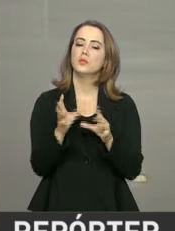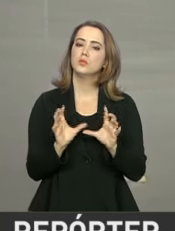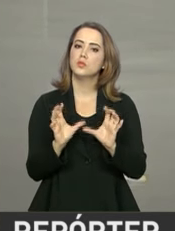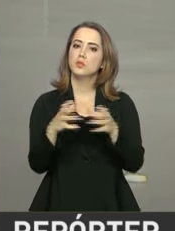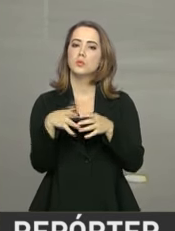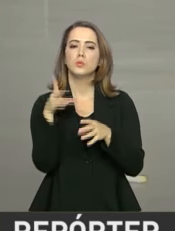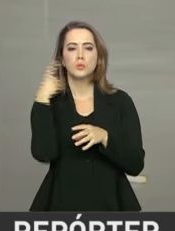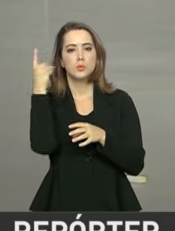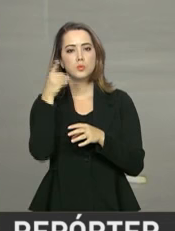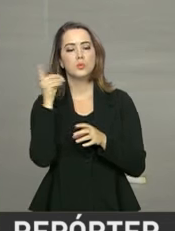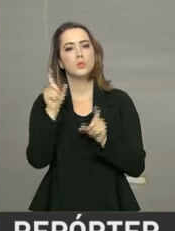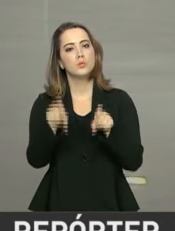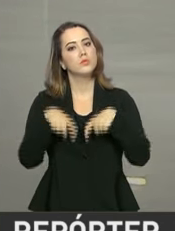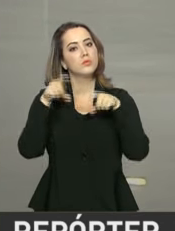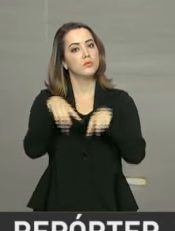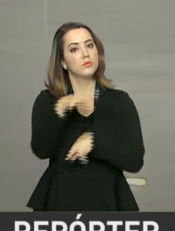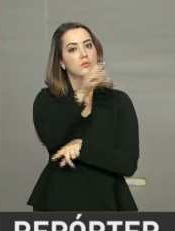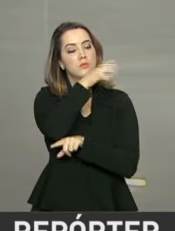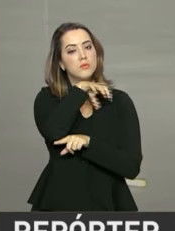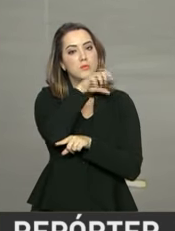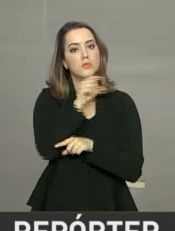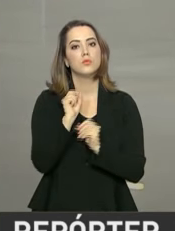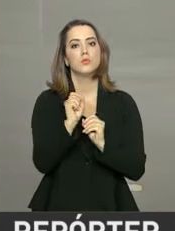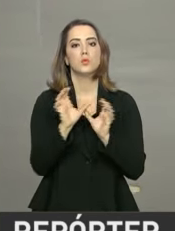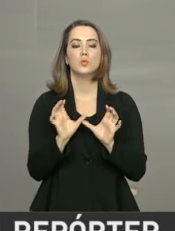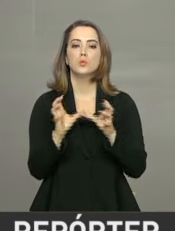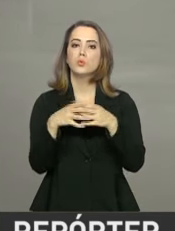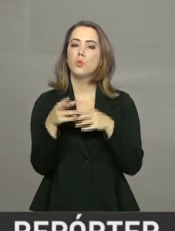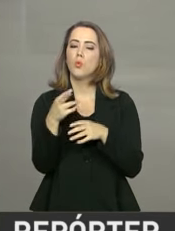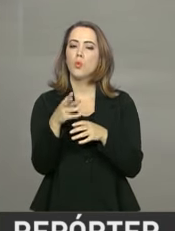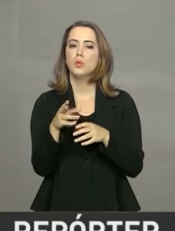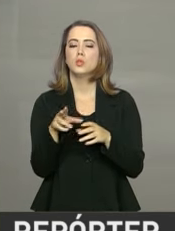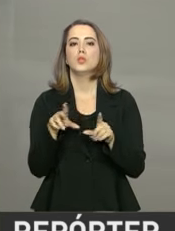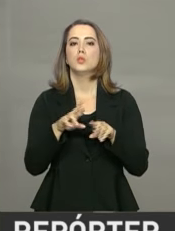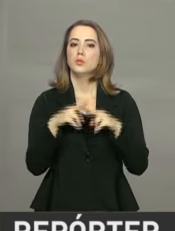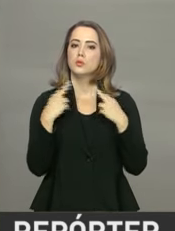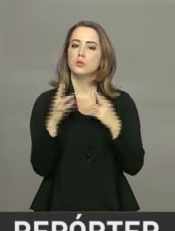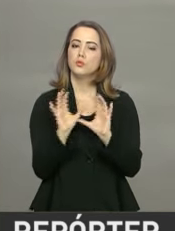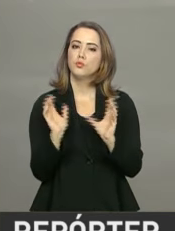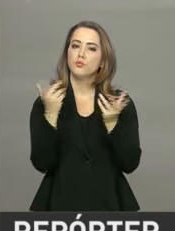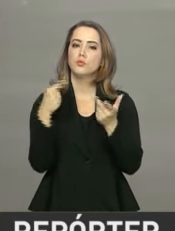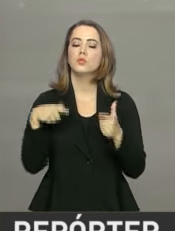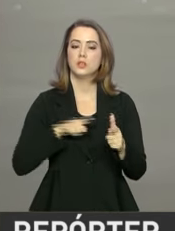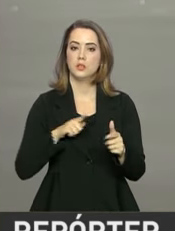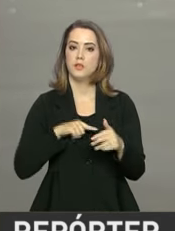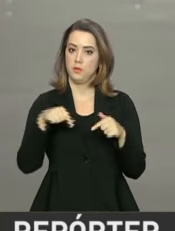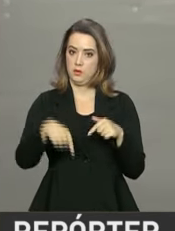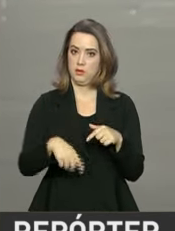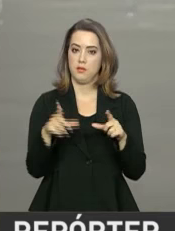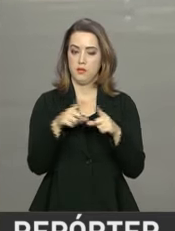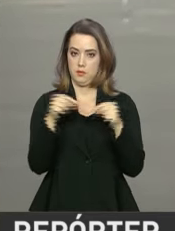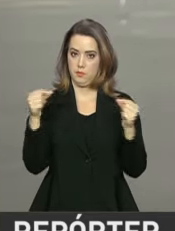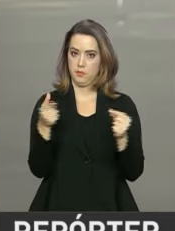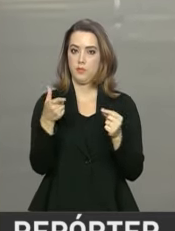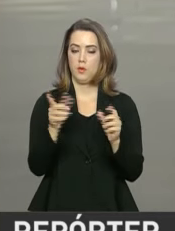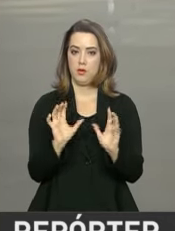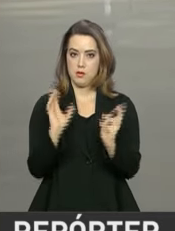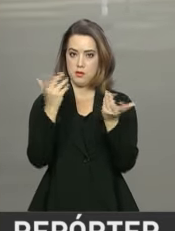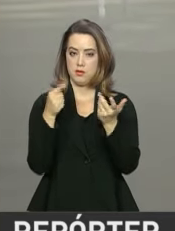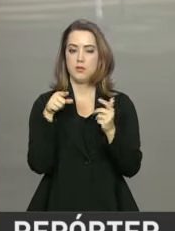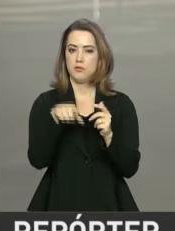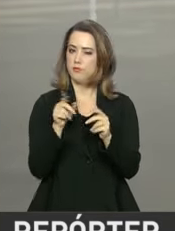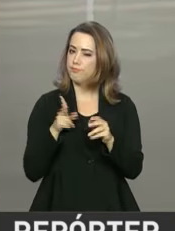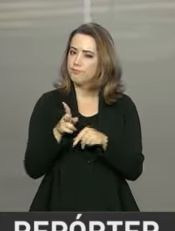parlamentar da agropecuária numa confraternização que ocorreu na sede da entidade aqui em Brasília esta confraternização é